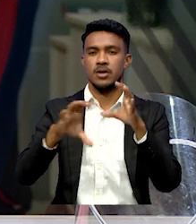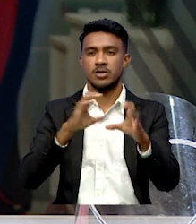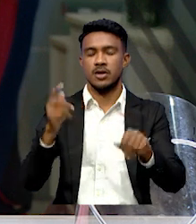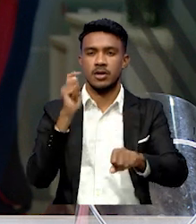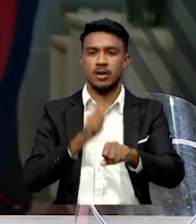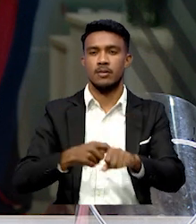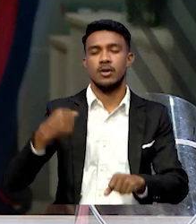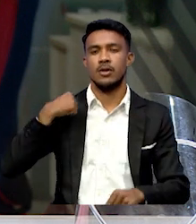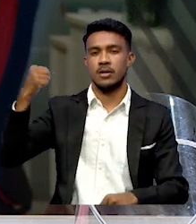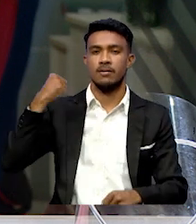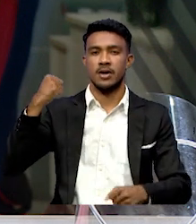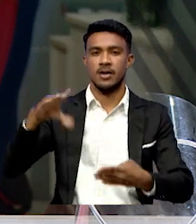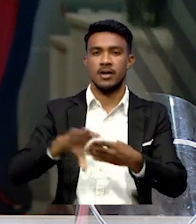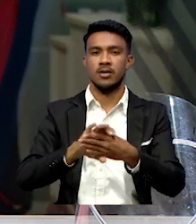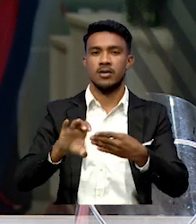a campanha eleitoral.